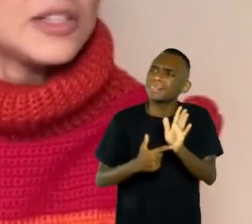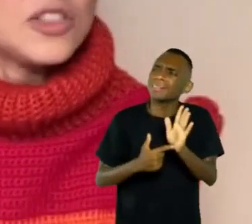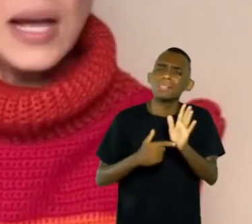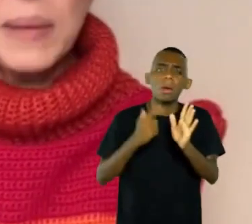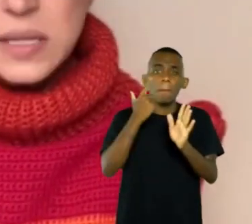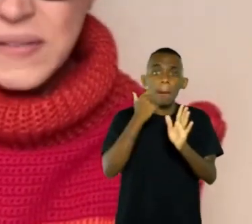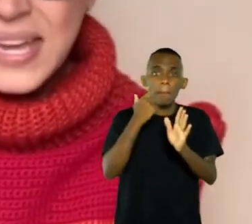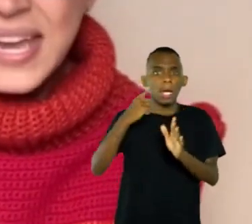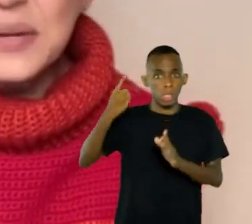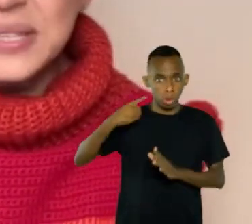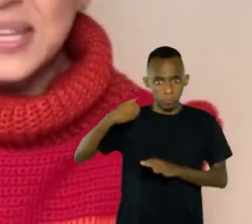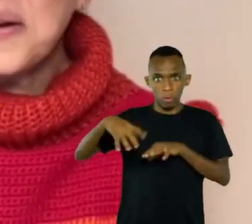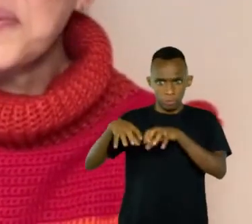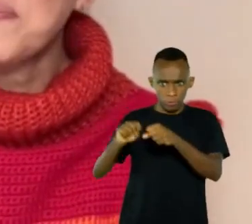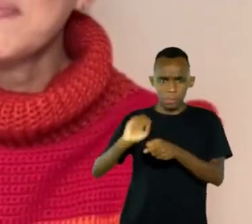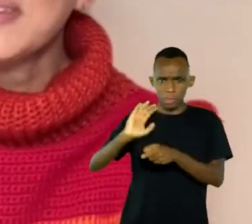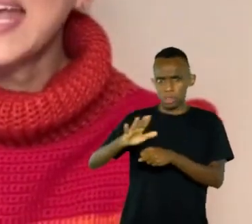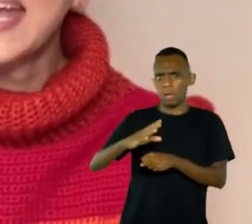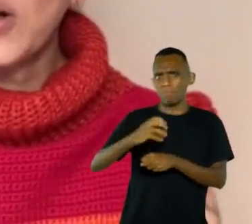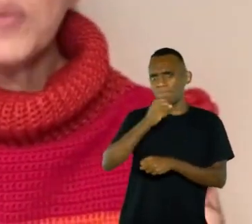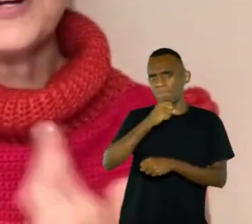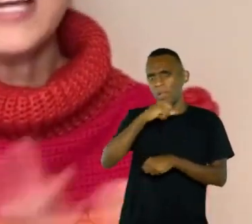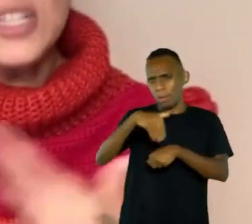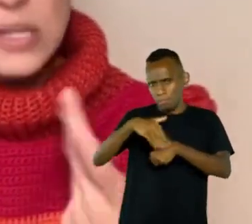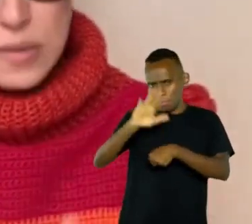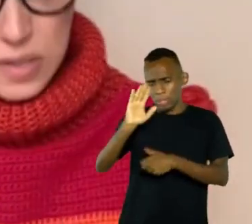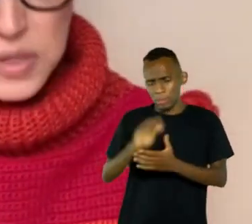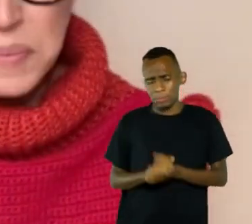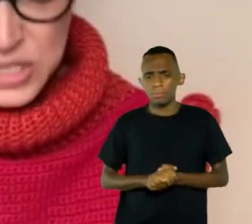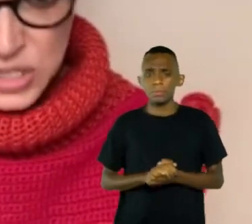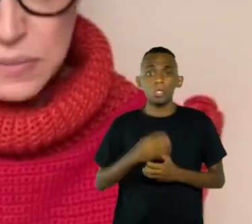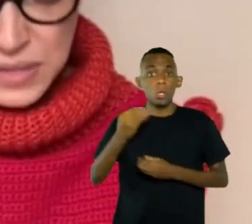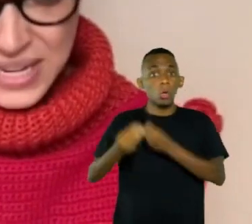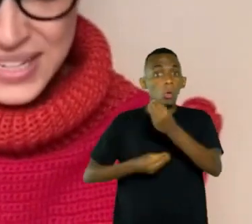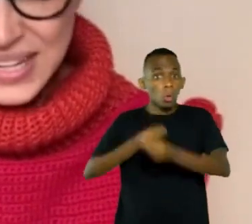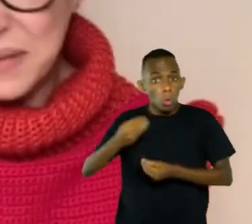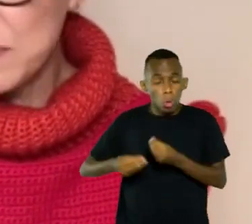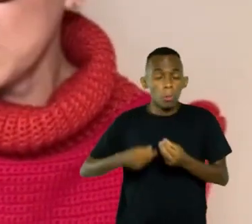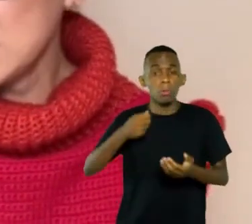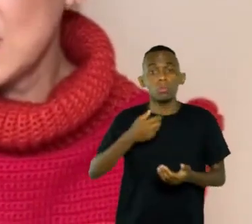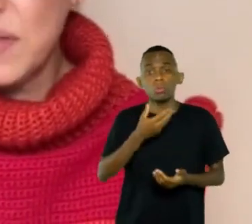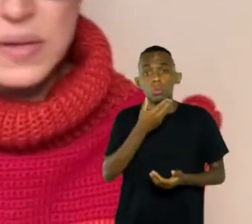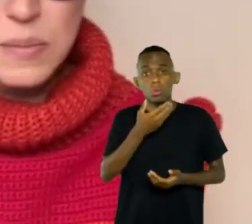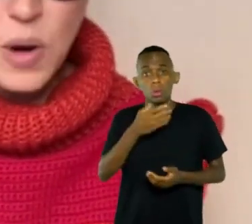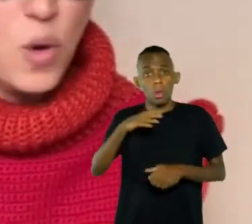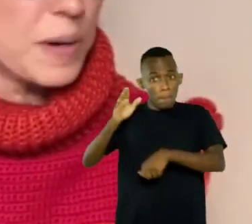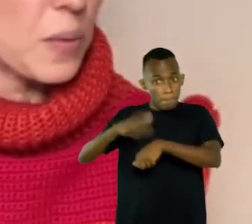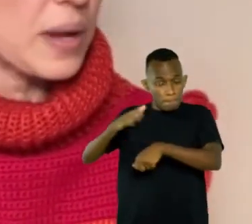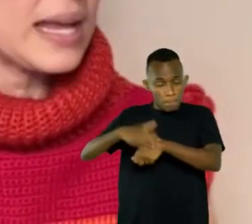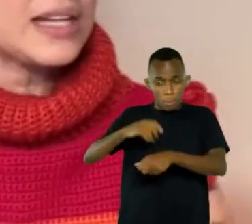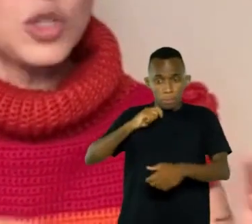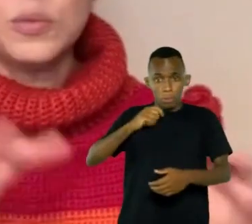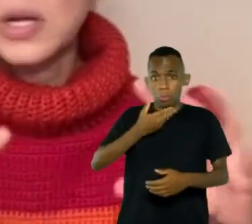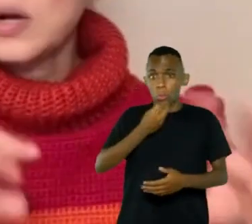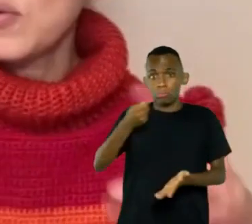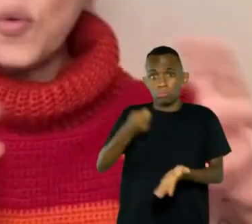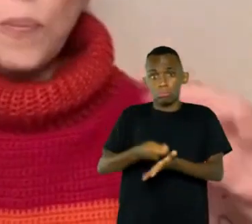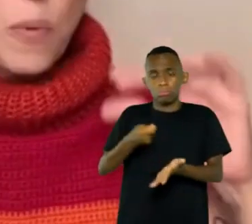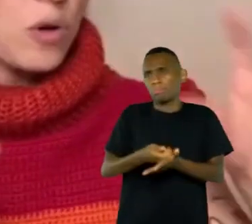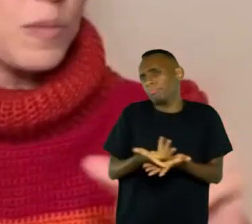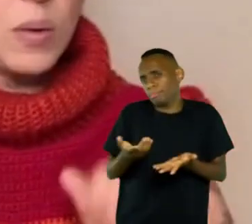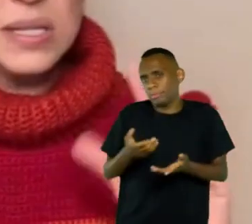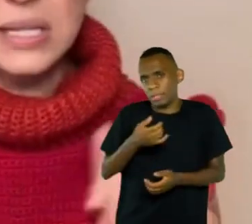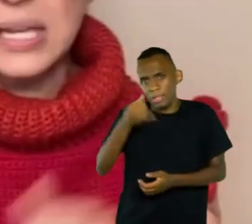cara já mais velho e tal, como ele desconstruiu o machismo nele, né? Uma vez ele foi fazer uma compra com ela, tinha